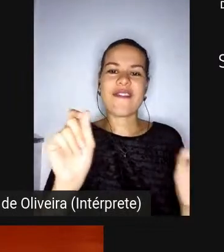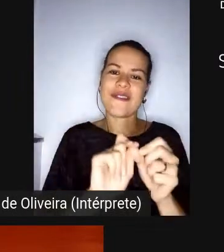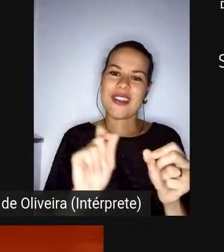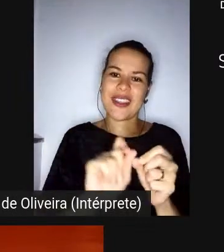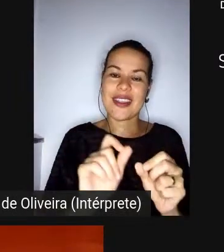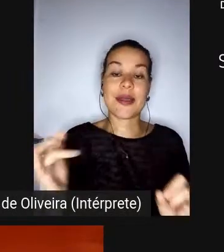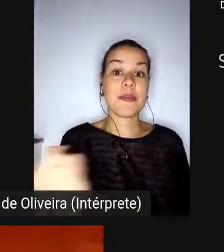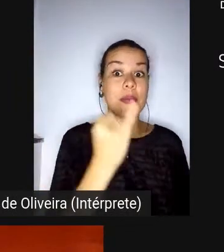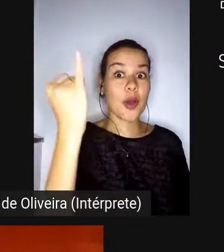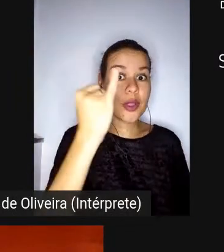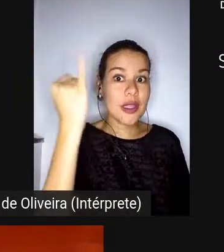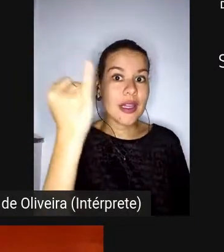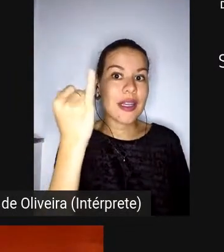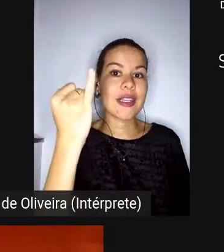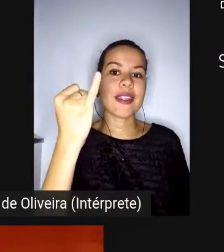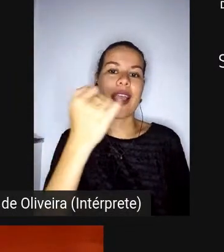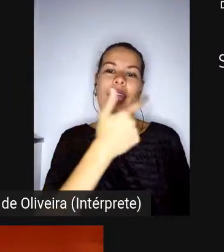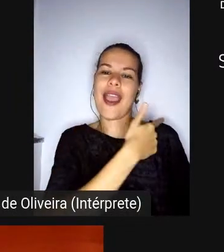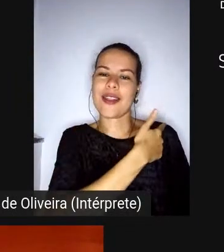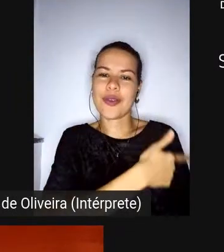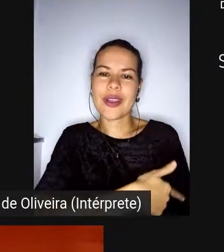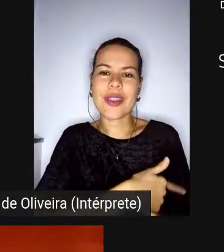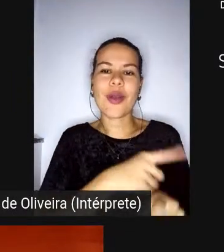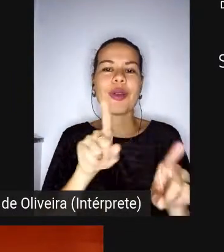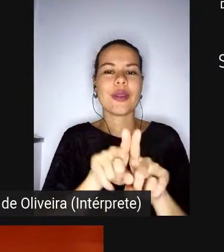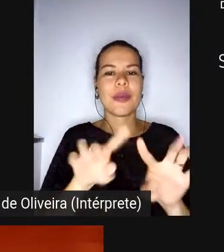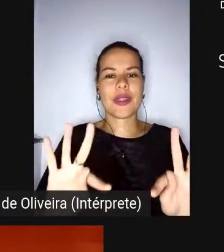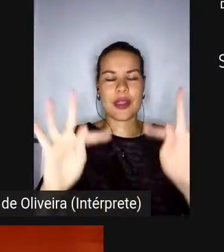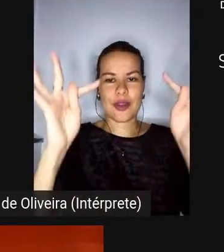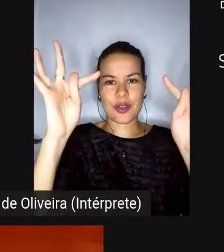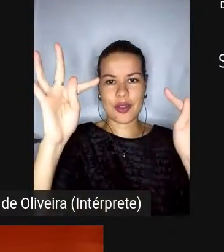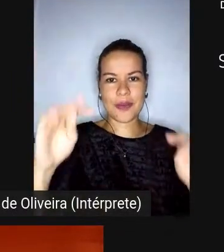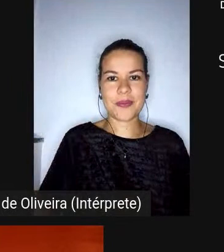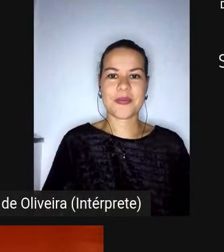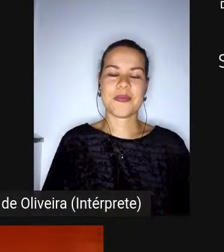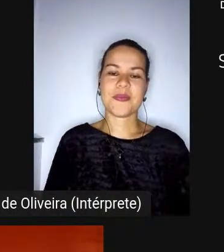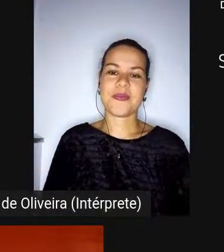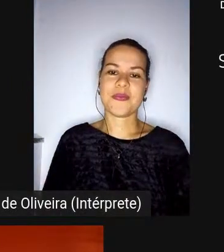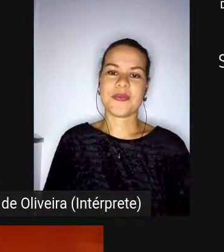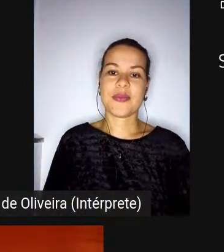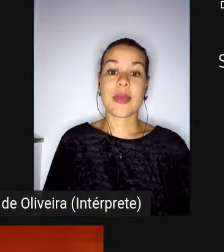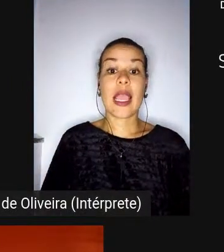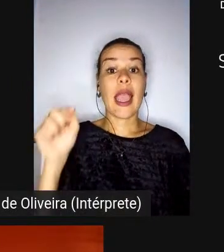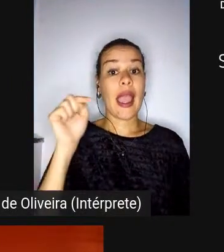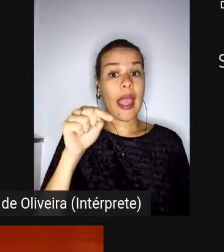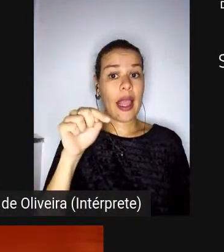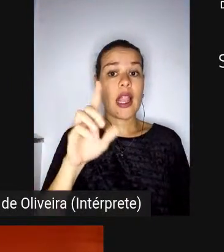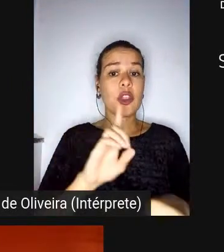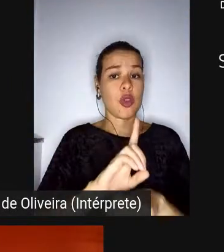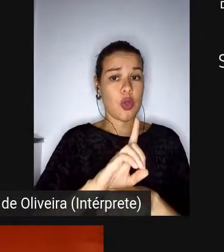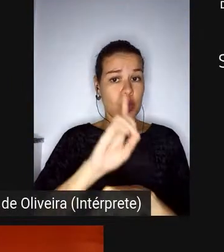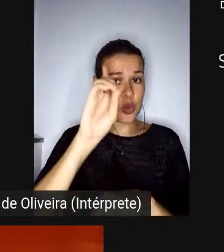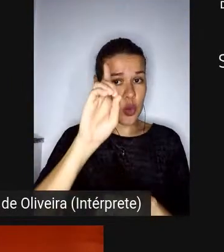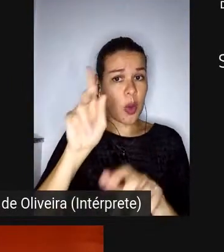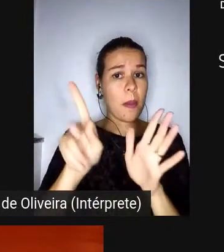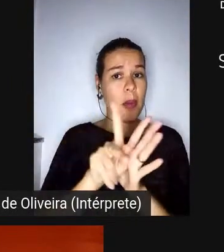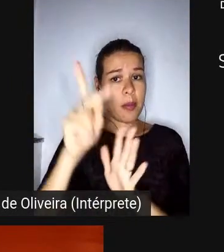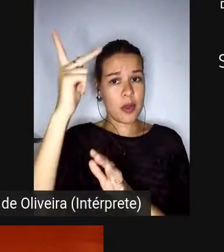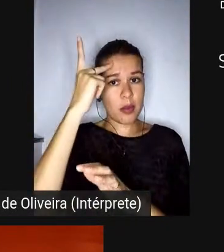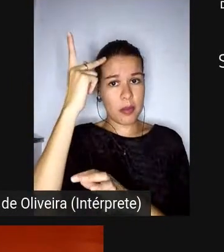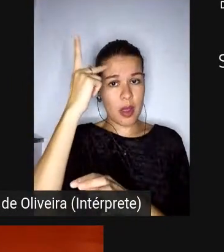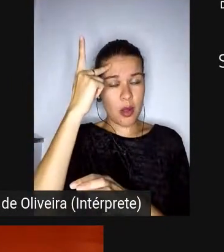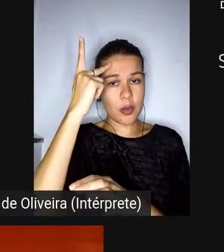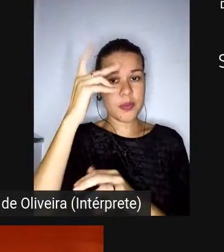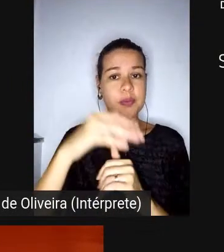e das tecnologias também ele adotou em engenharia elétrica pela Universidade de São Paulo e em computação